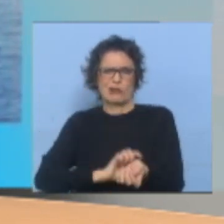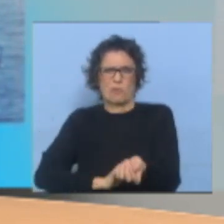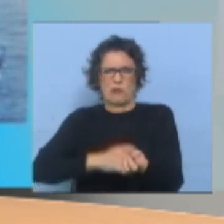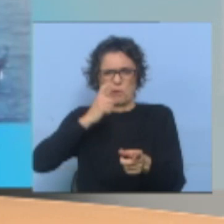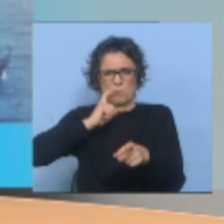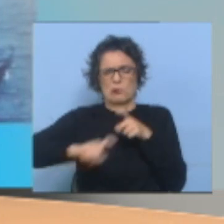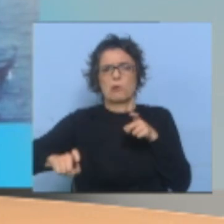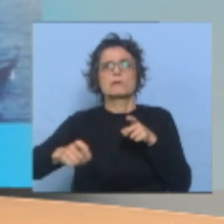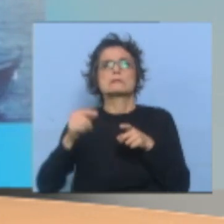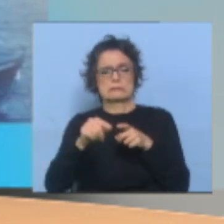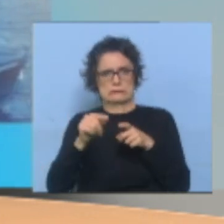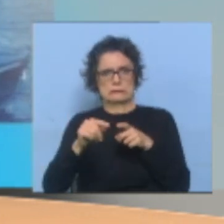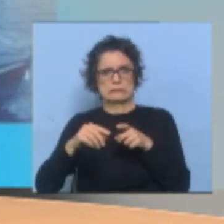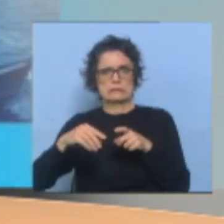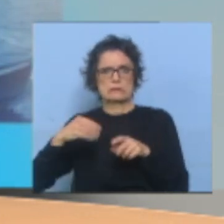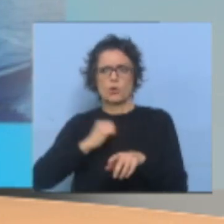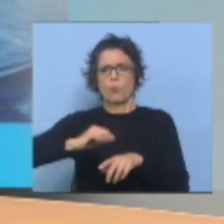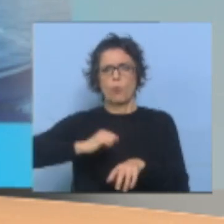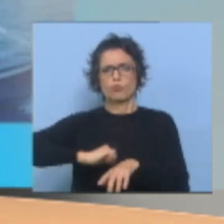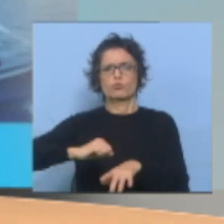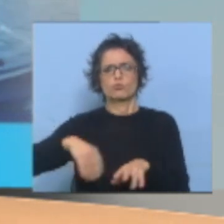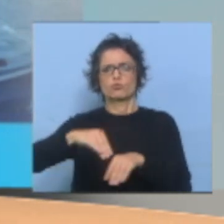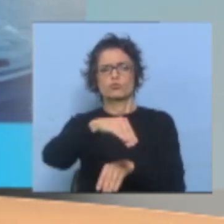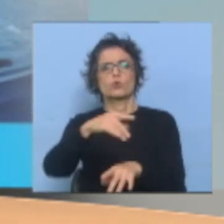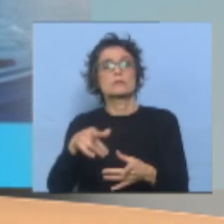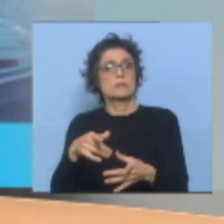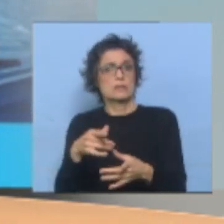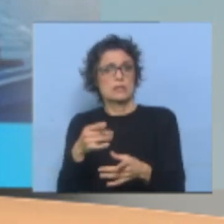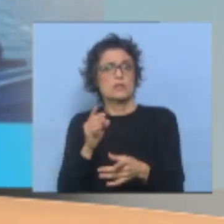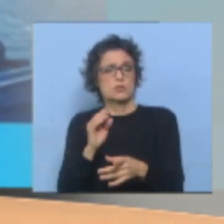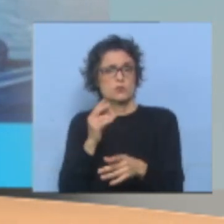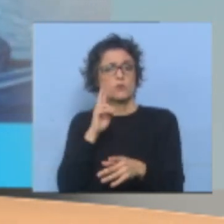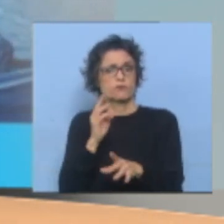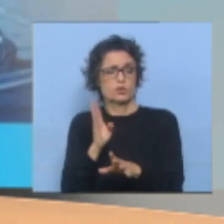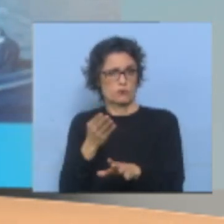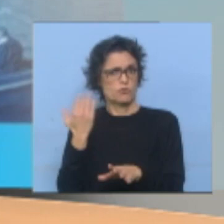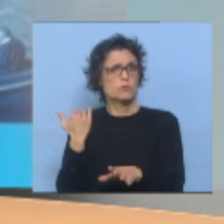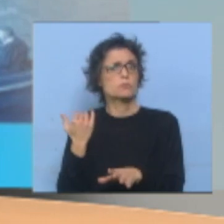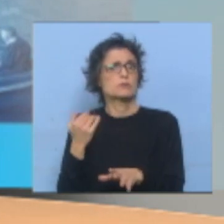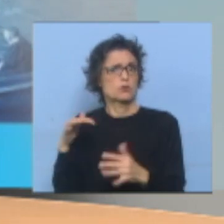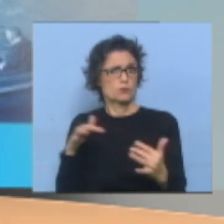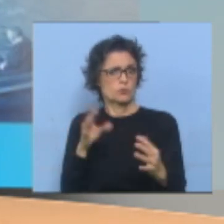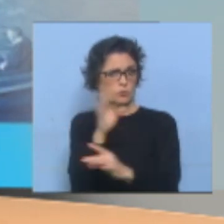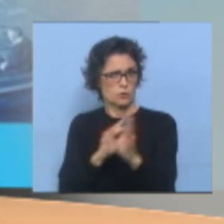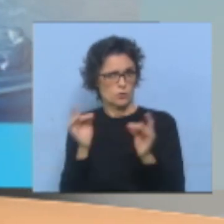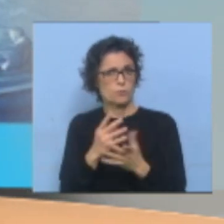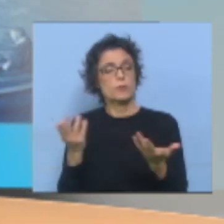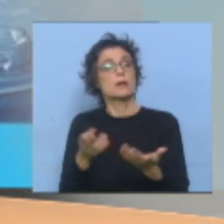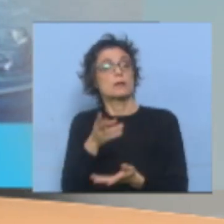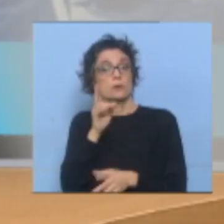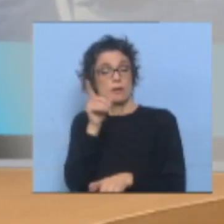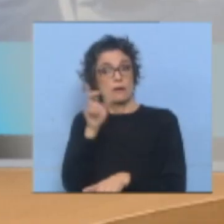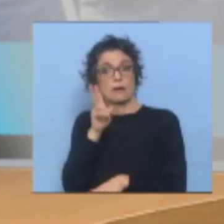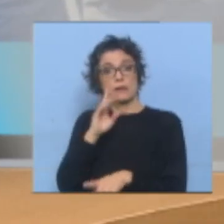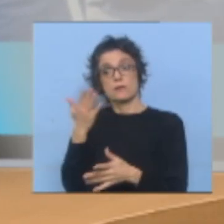uma situação que, de resto, já não é inédita no futebol europeu. Graça Franco é diretora de informação da Renascença. Obrigado por estar